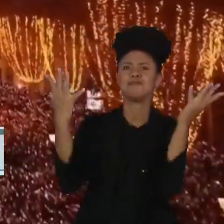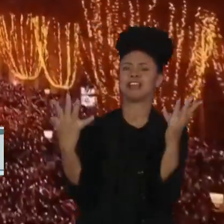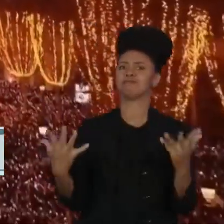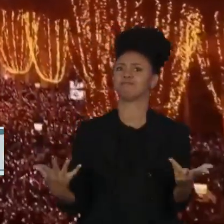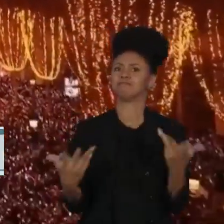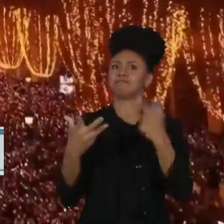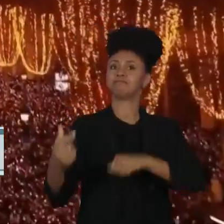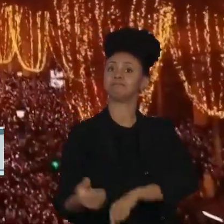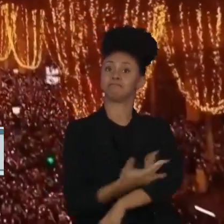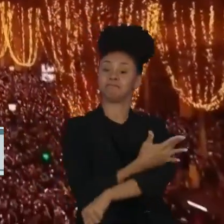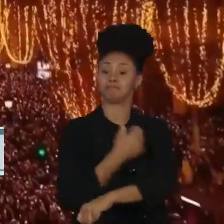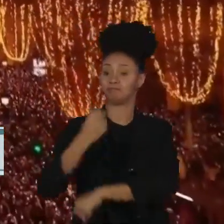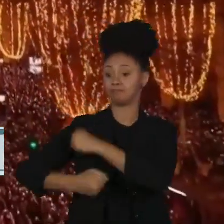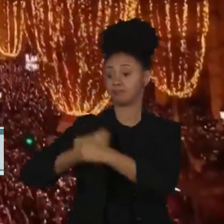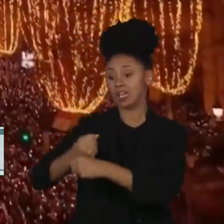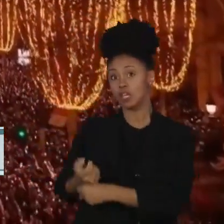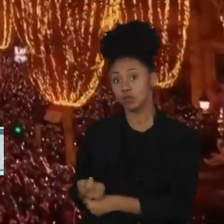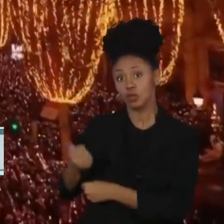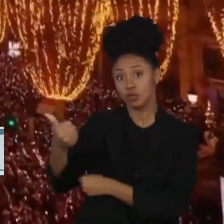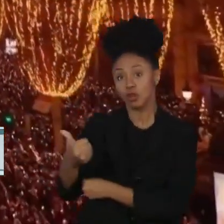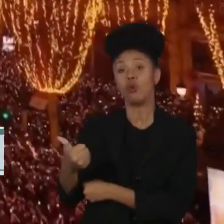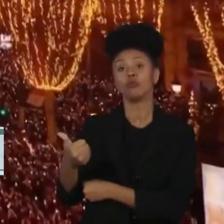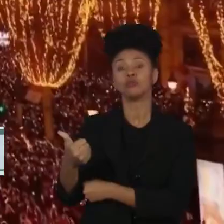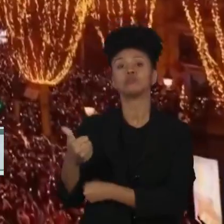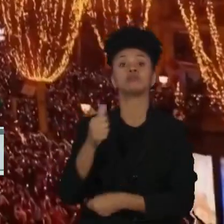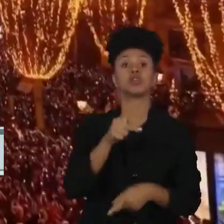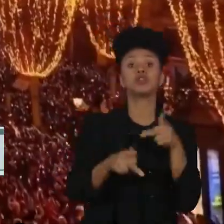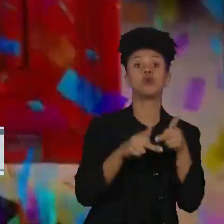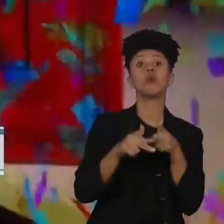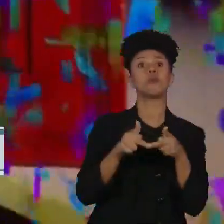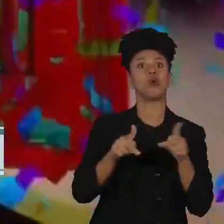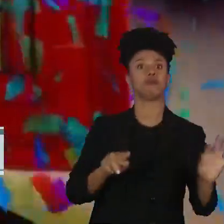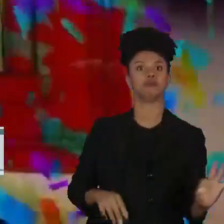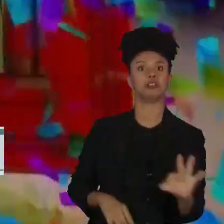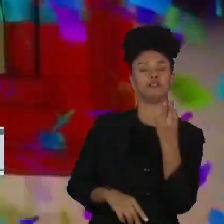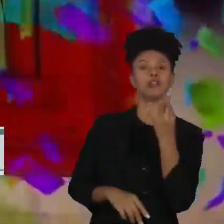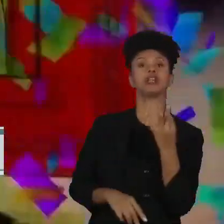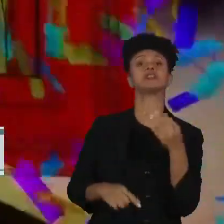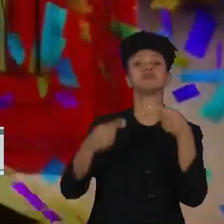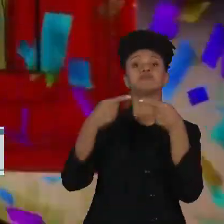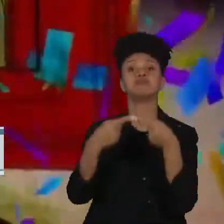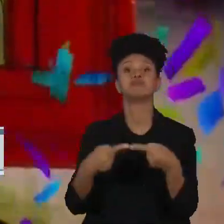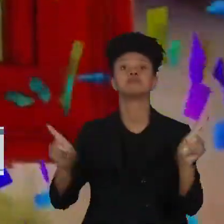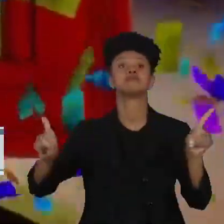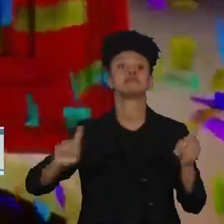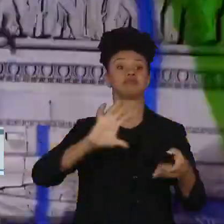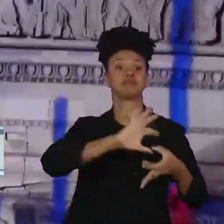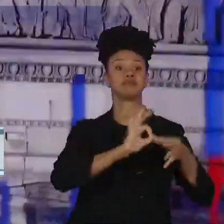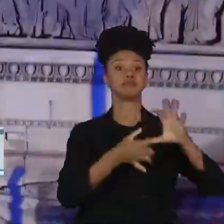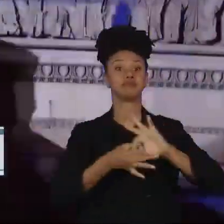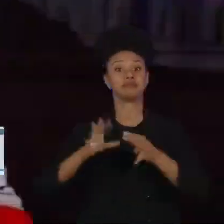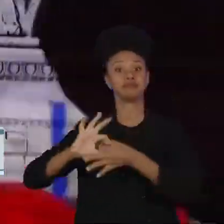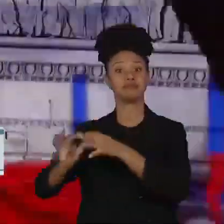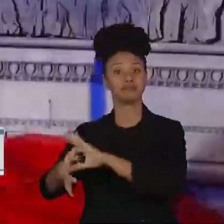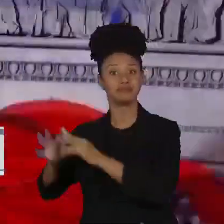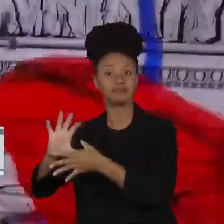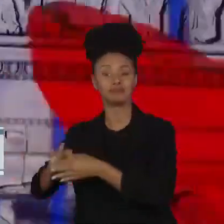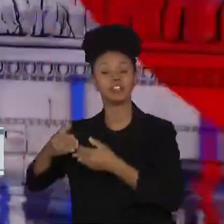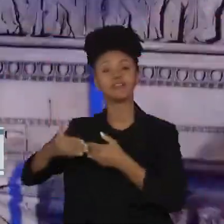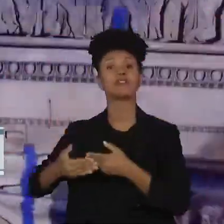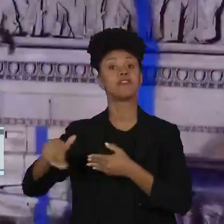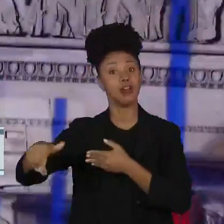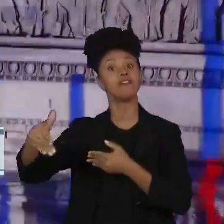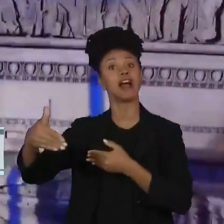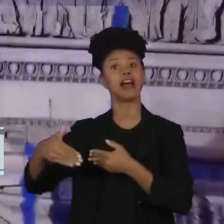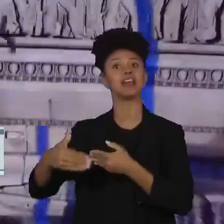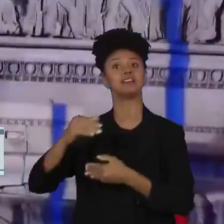A virada do ano também foi para os franceses a abertura antecipada dos Jogos Olímpicos, que acontecerão na cidade